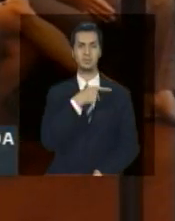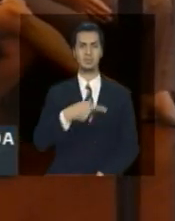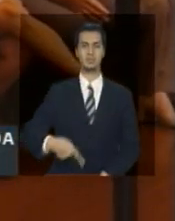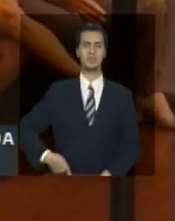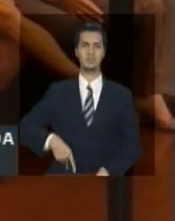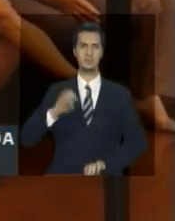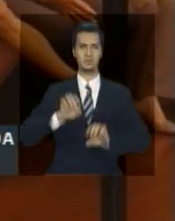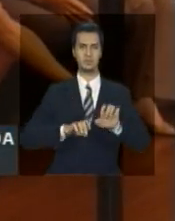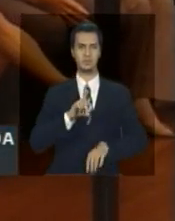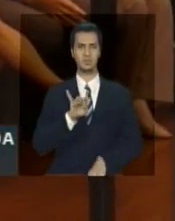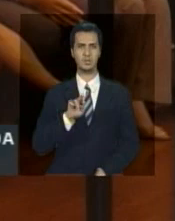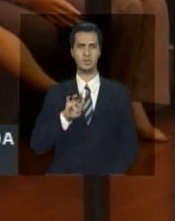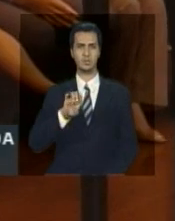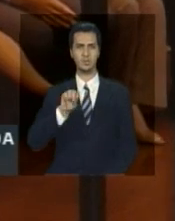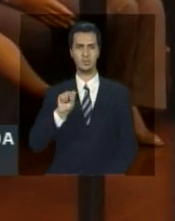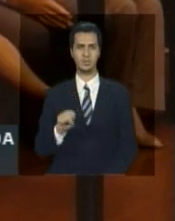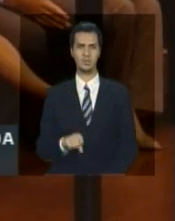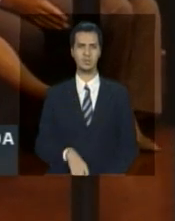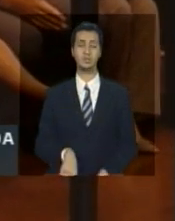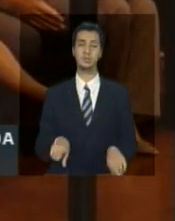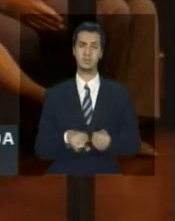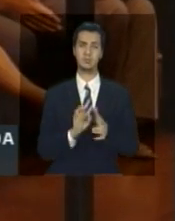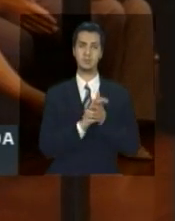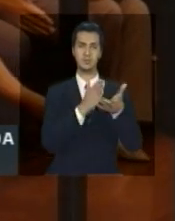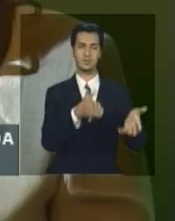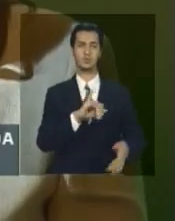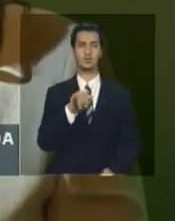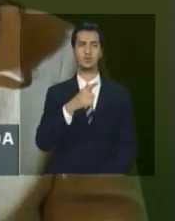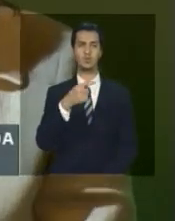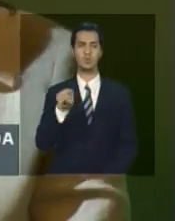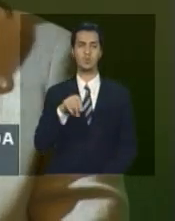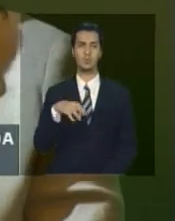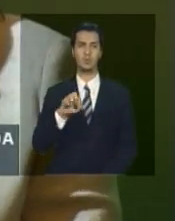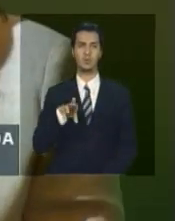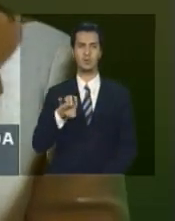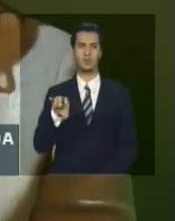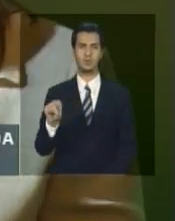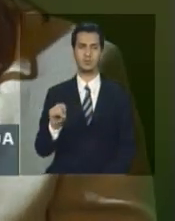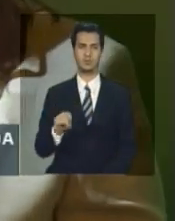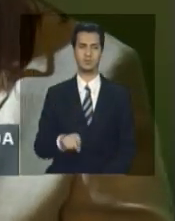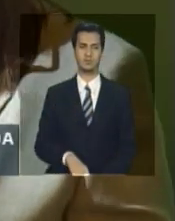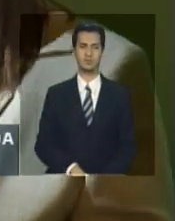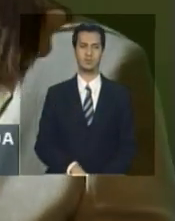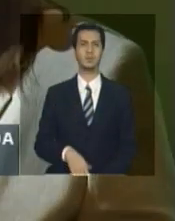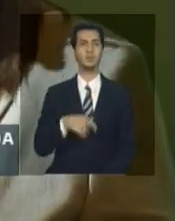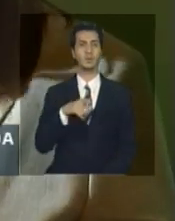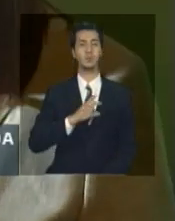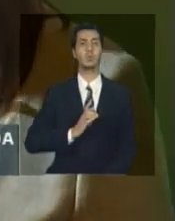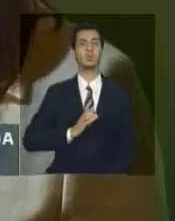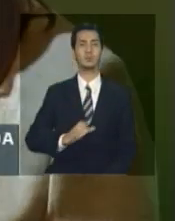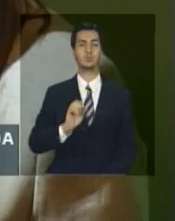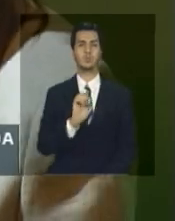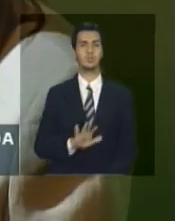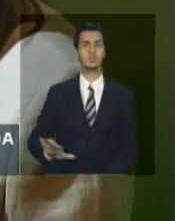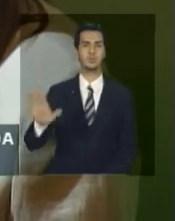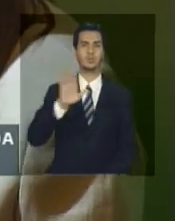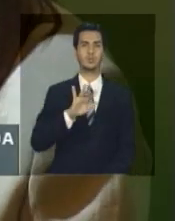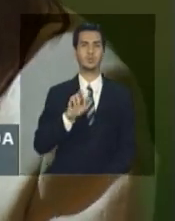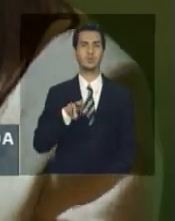Petrobras, senhor João Antônio de Moraes, o nosso Moraes, coordenador-geral da FUP.